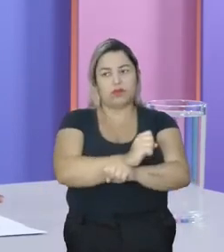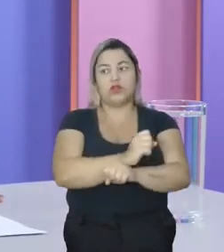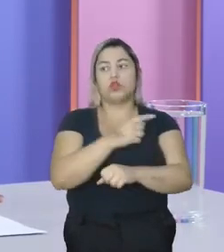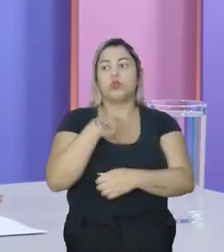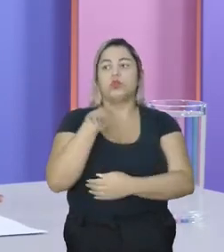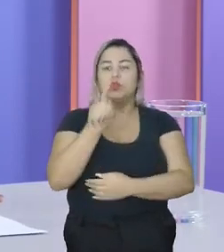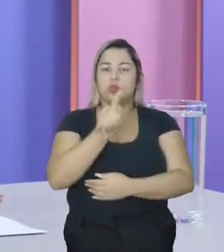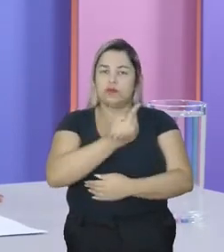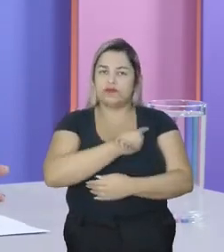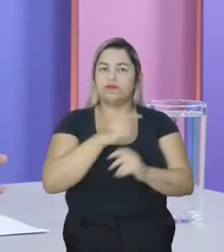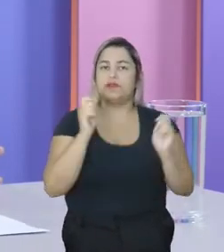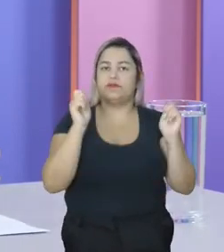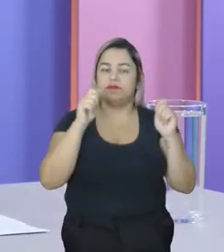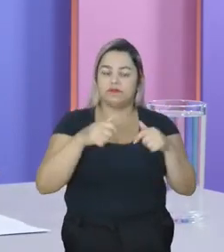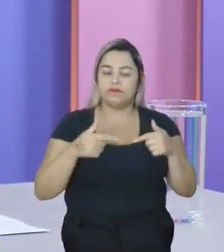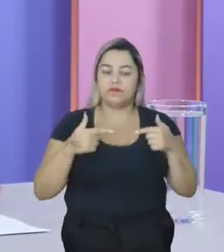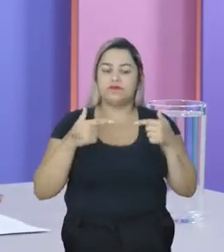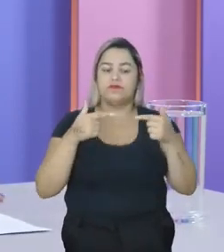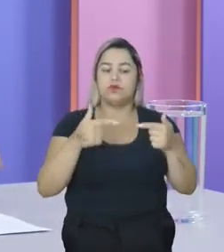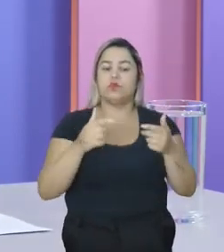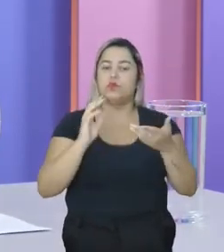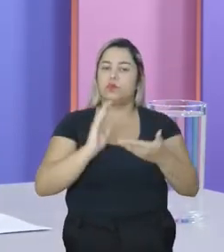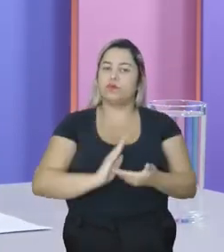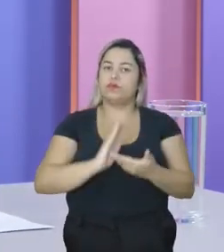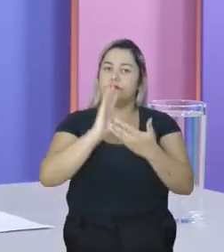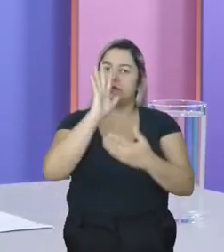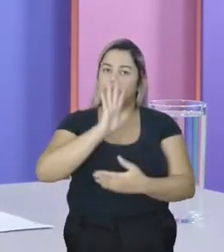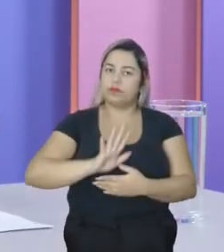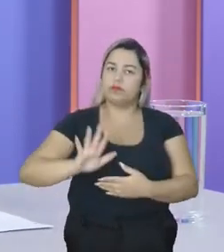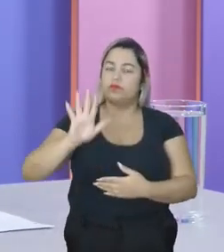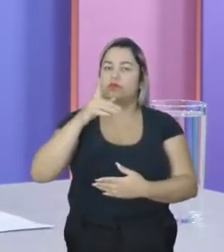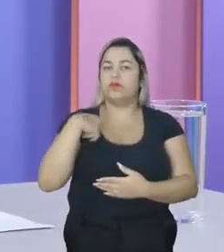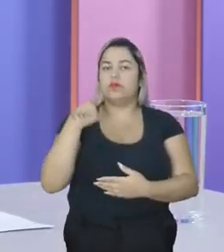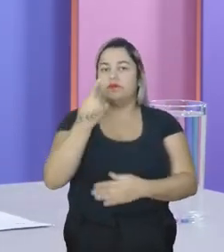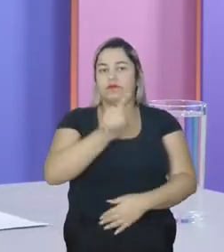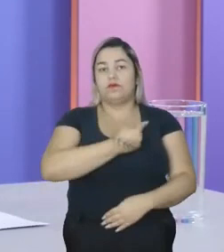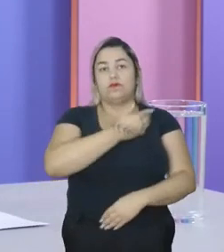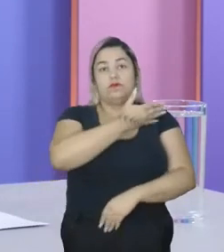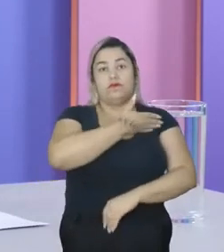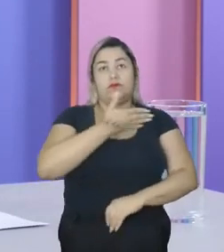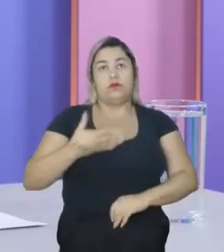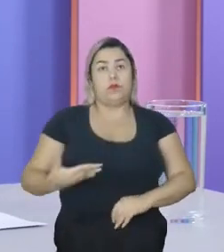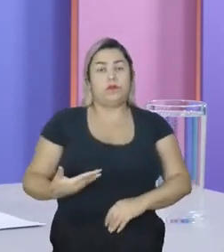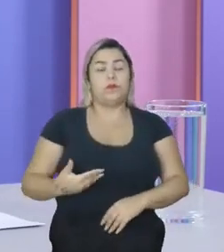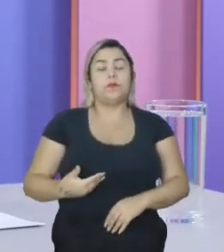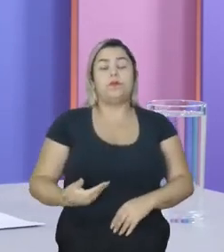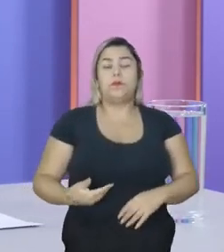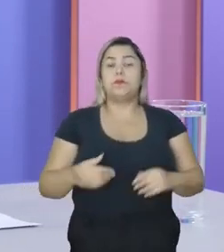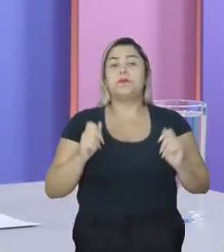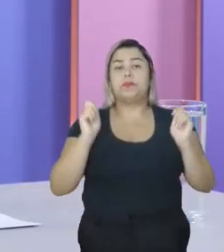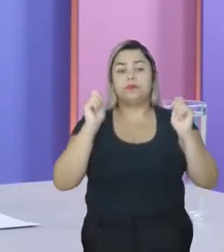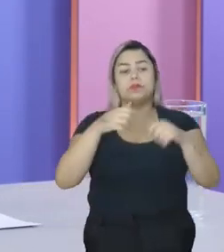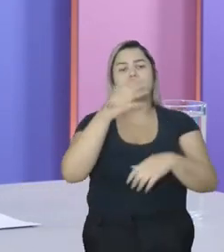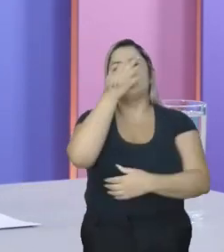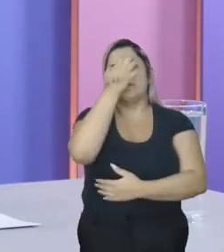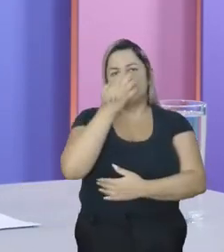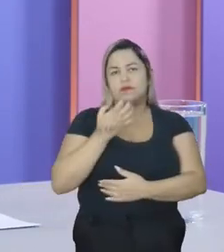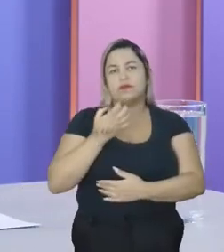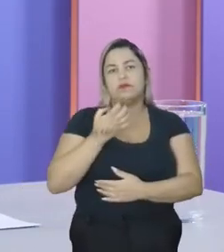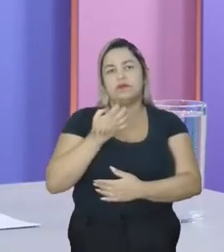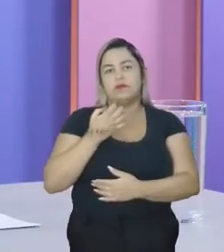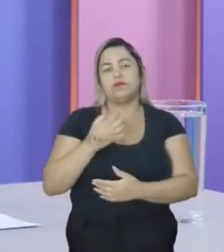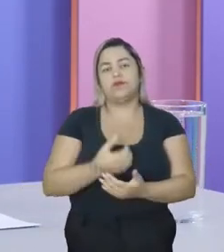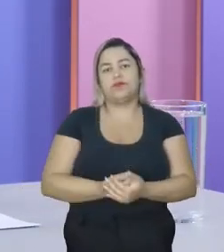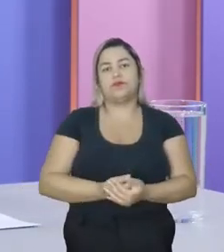precisamos enfrentar o Congresso Nacional, mas também o nosso governo precisa enfrentar com muita seriedade,